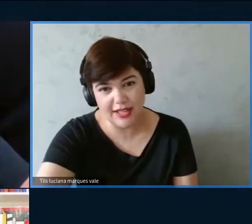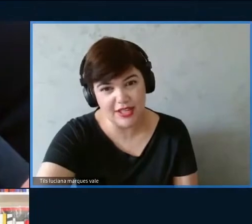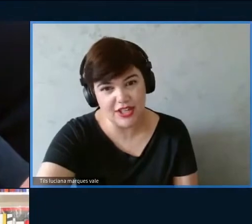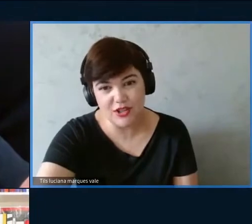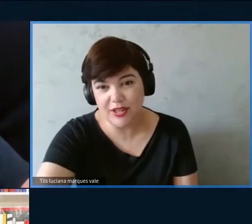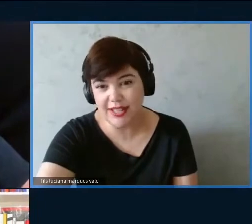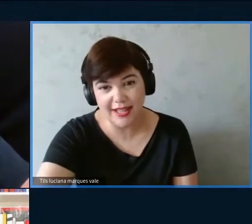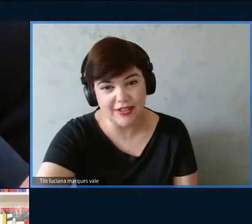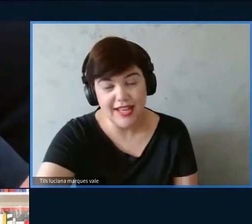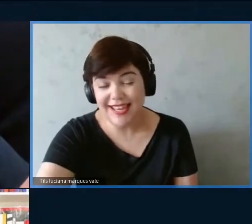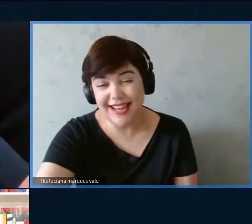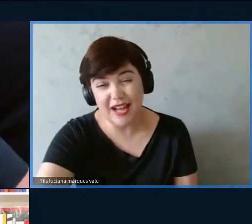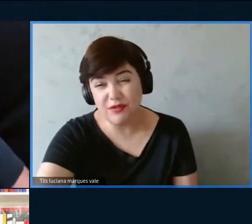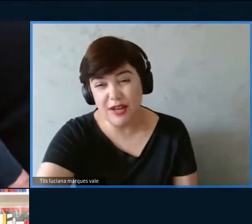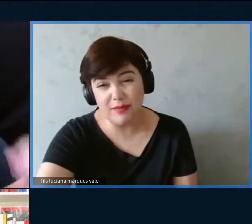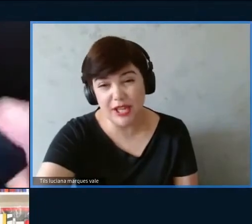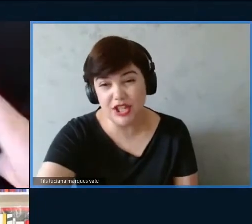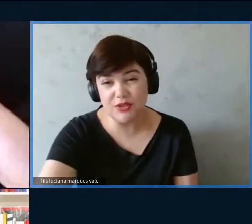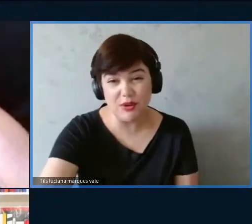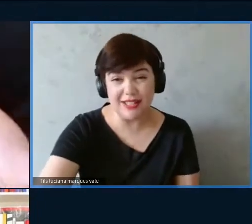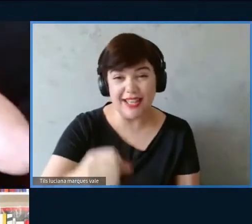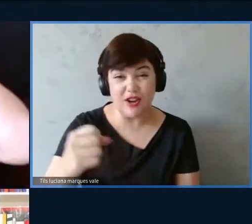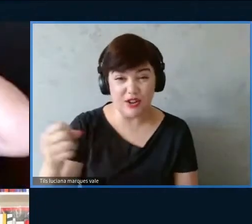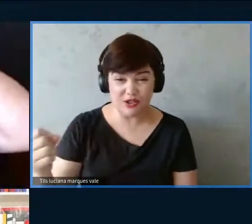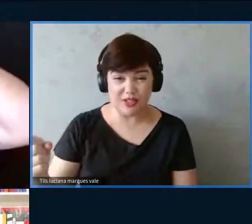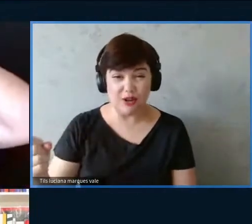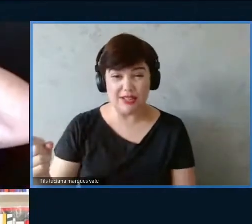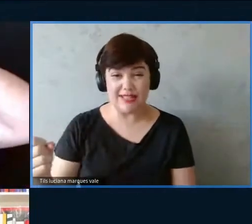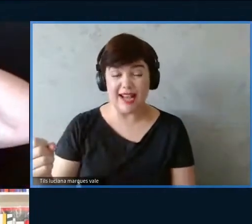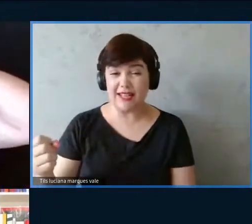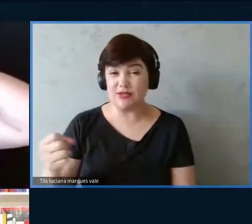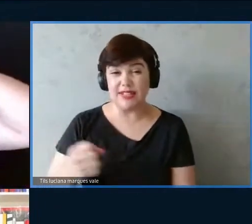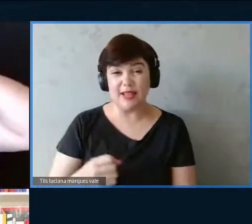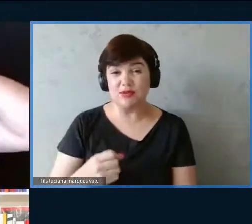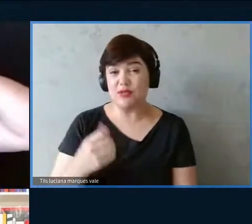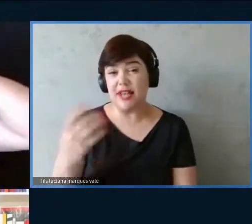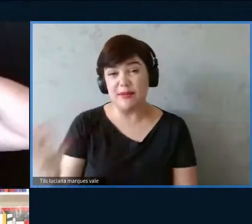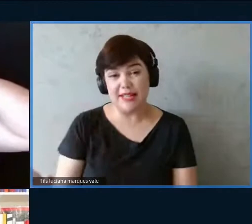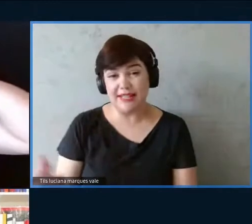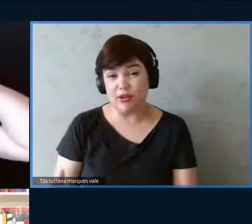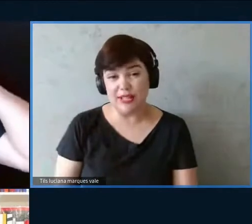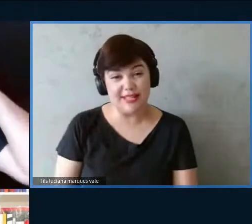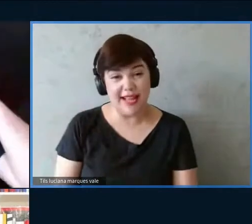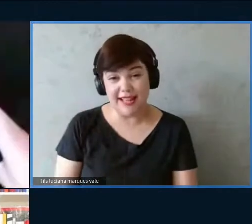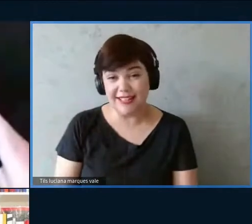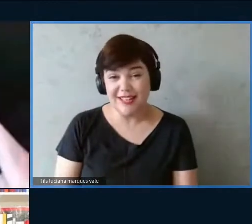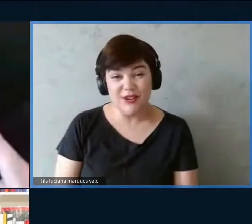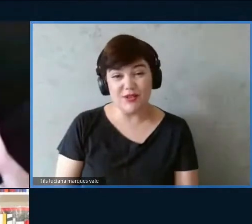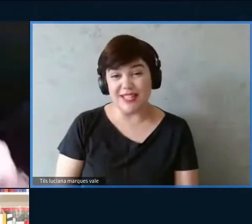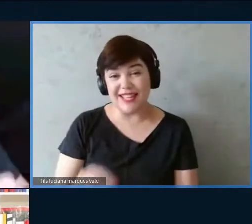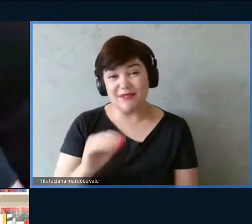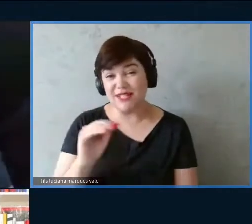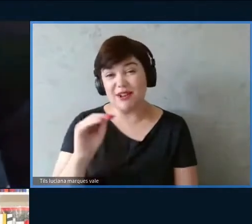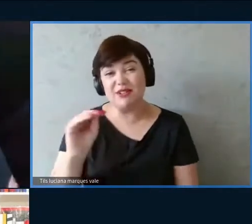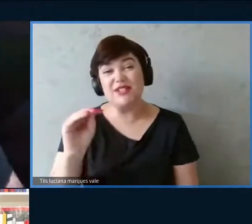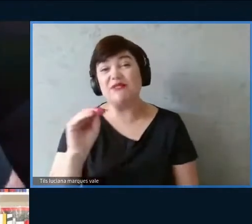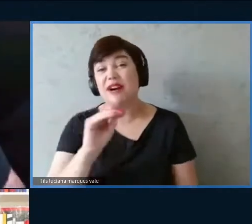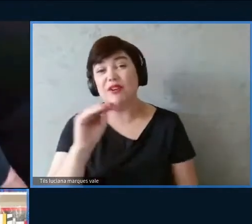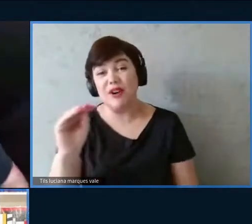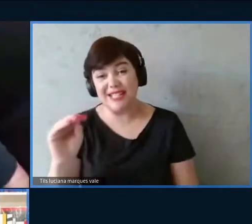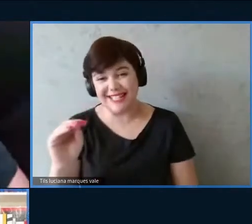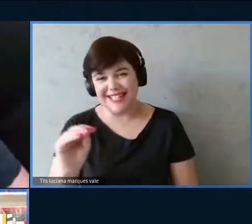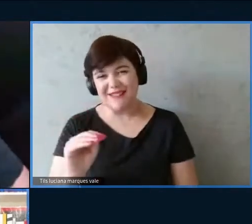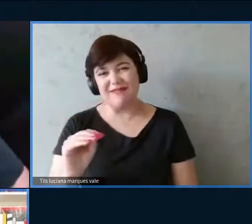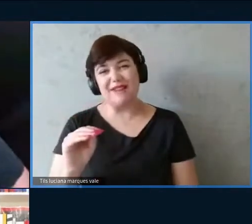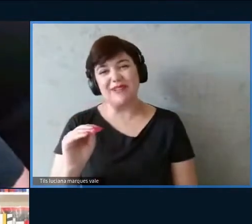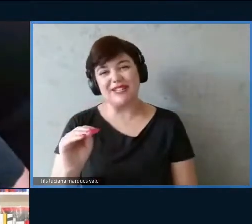interpretações quando tem, gente, coitado. Ricardo fica perdido quando tem que juntar outra sala, que os intérpretes não sabem aceitar outra sala, os intérpretes são